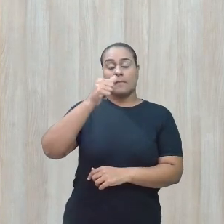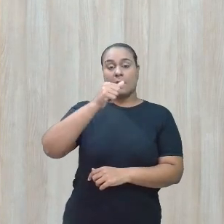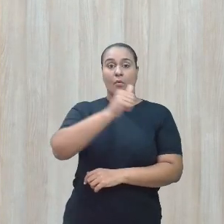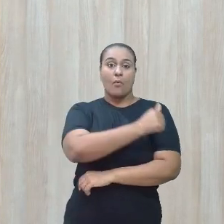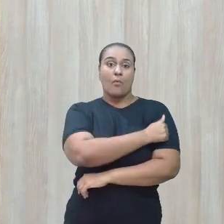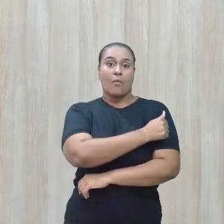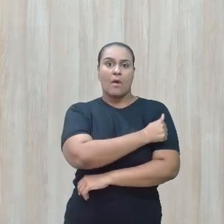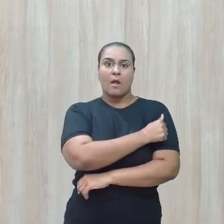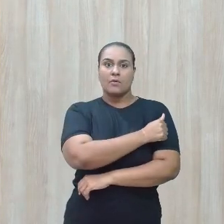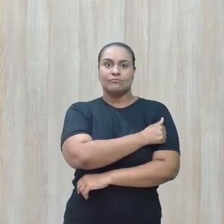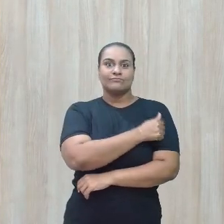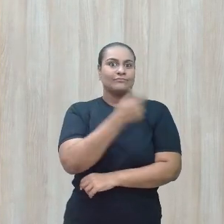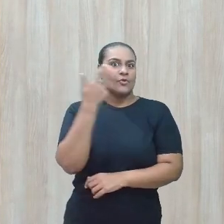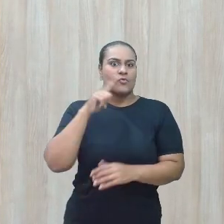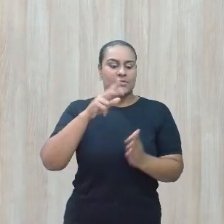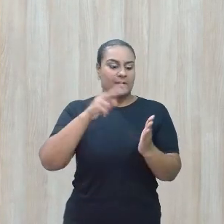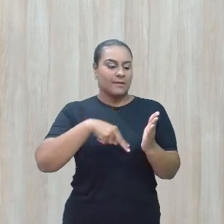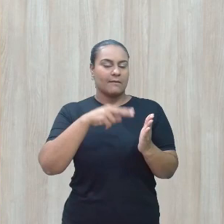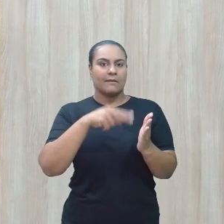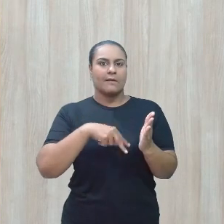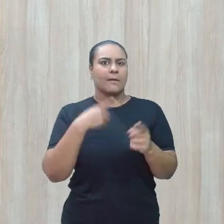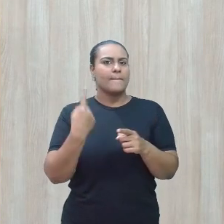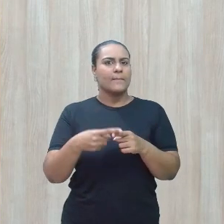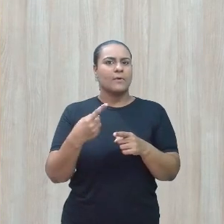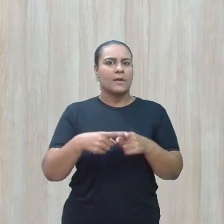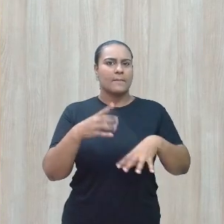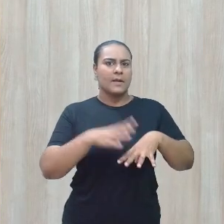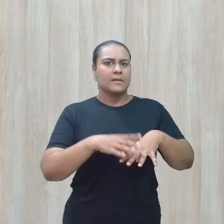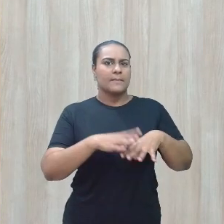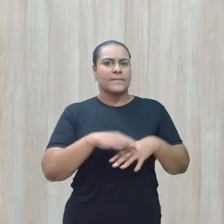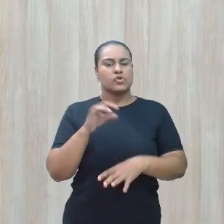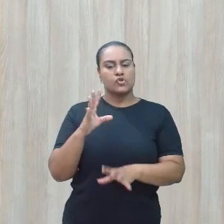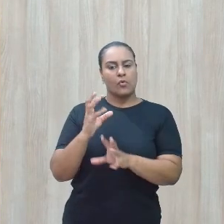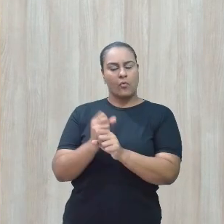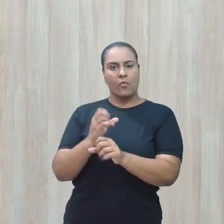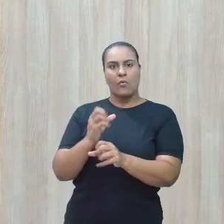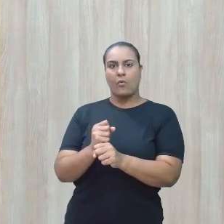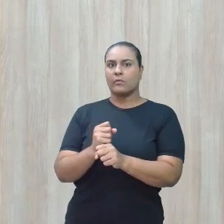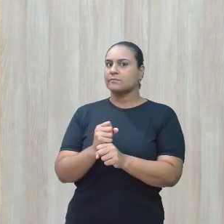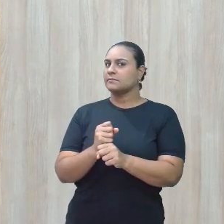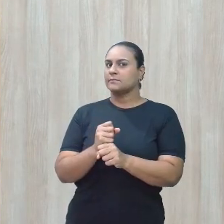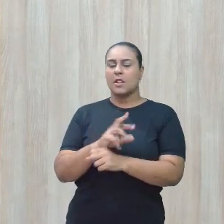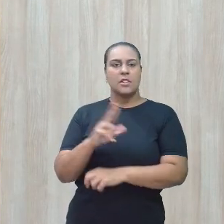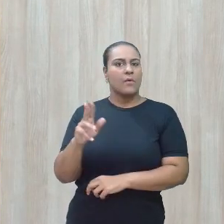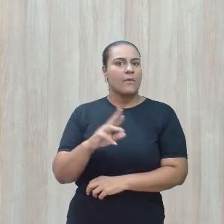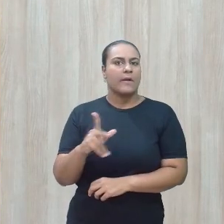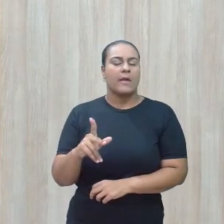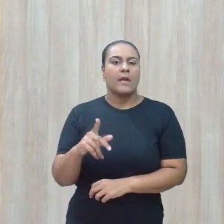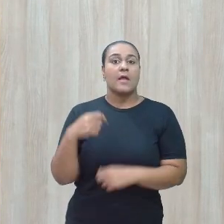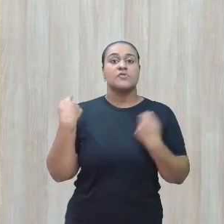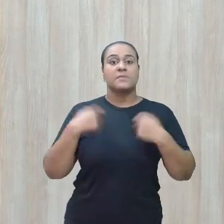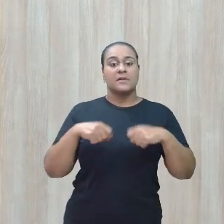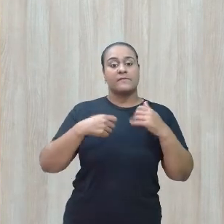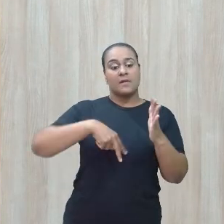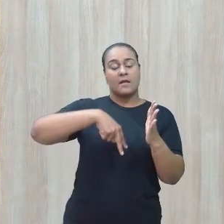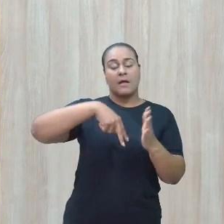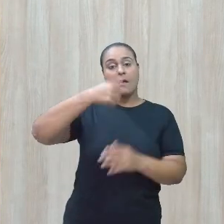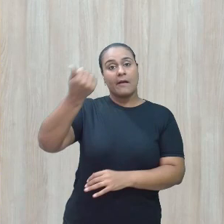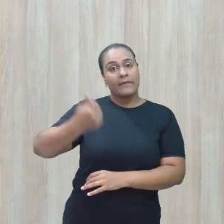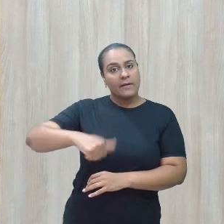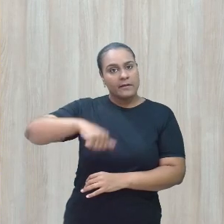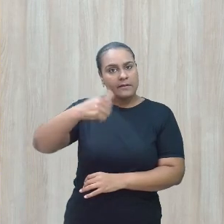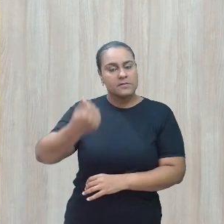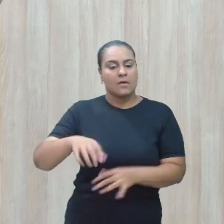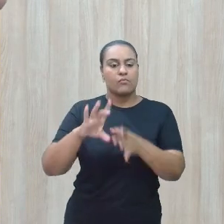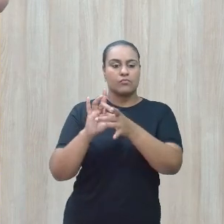desse pedacinho porque matemática é só conta. Mas não é, porque a gente vai analisar aquele contexto, aquele